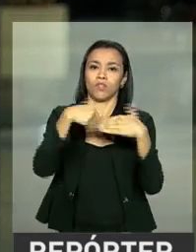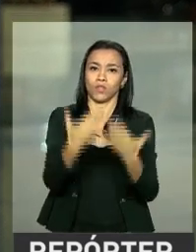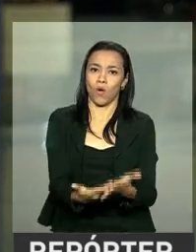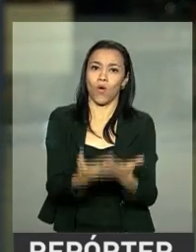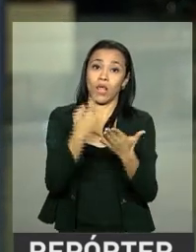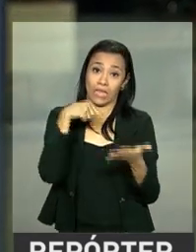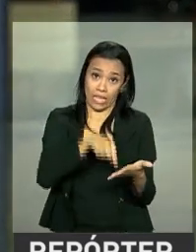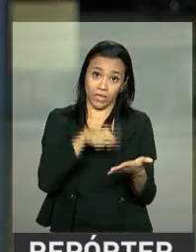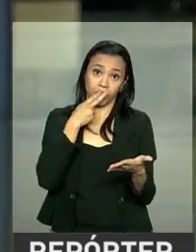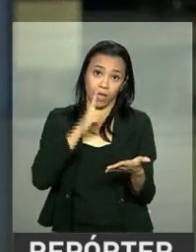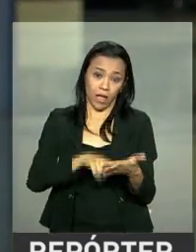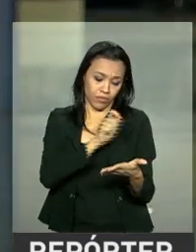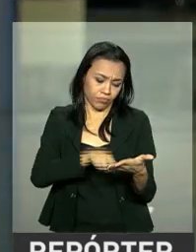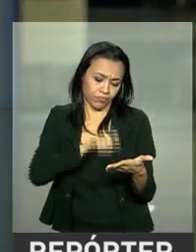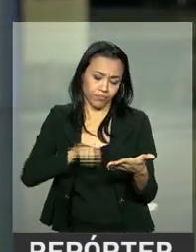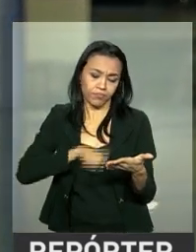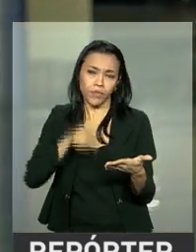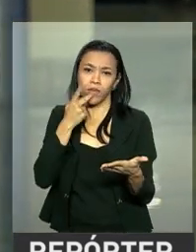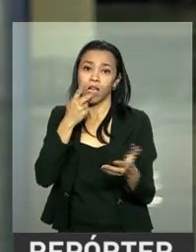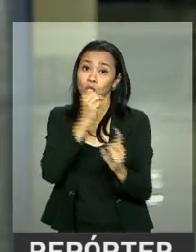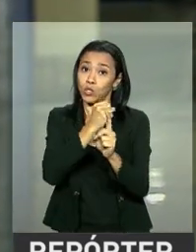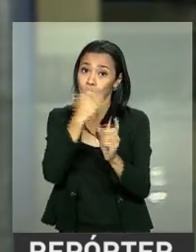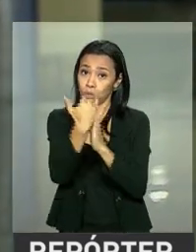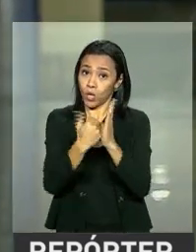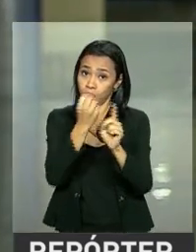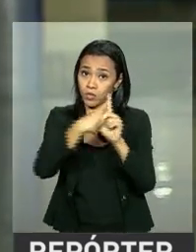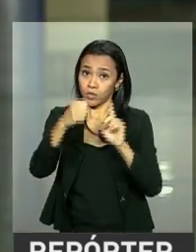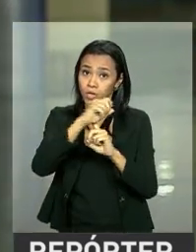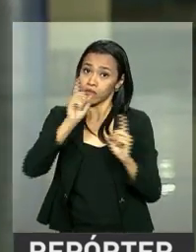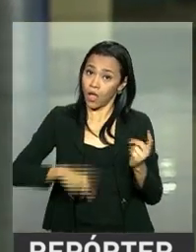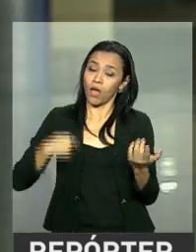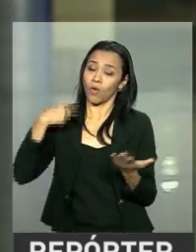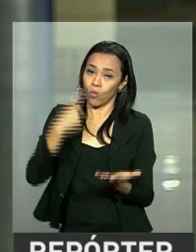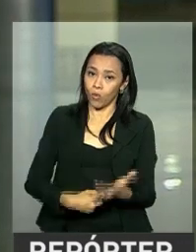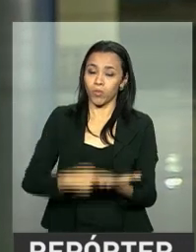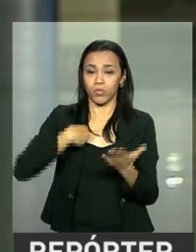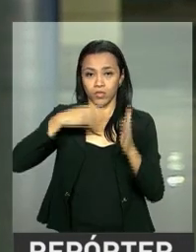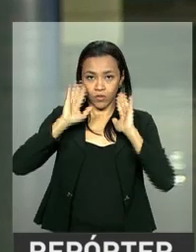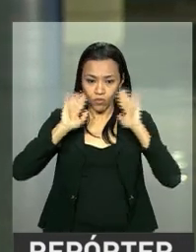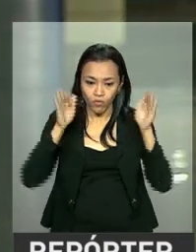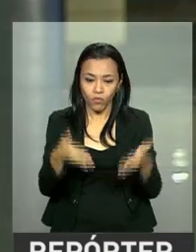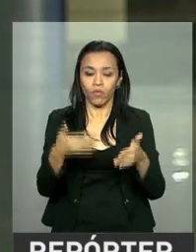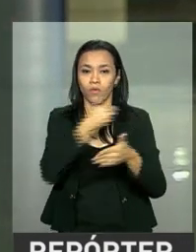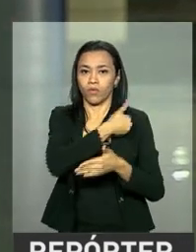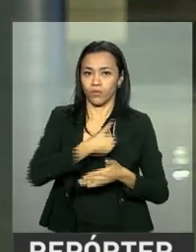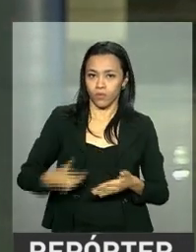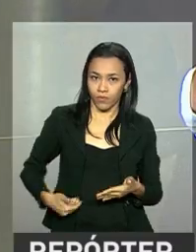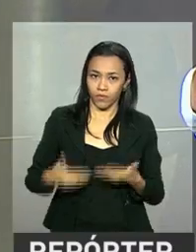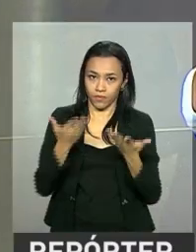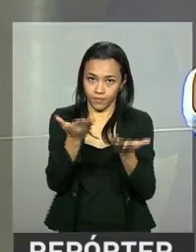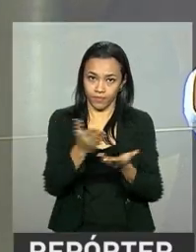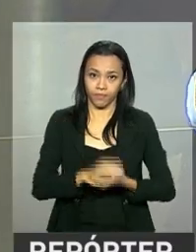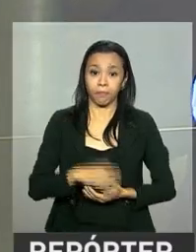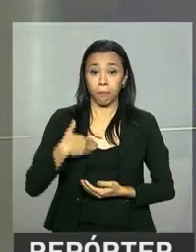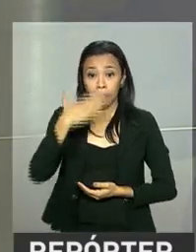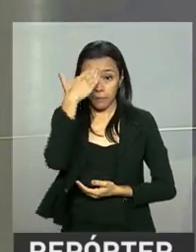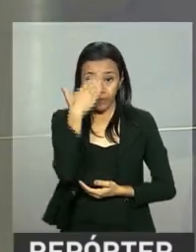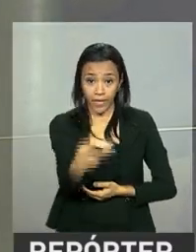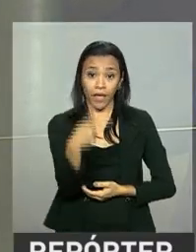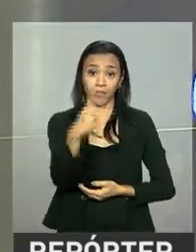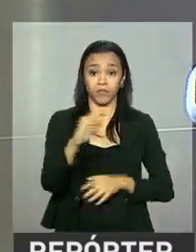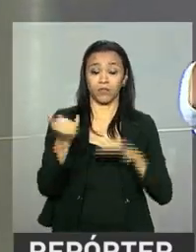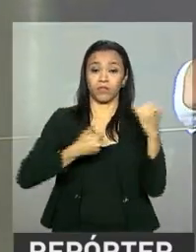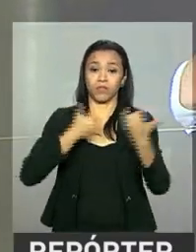afirma na carta que os programas sociais são um compromisso e uma prioridade do seu governo Leandro obrigado Nei pelas